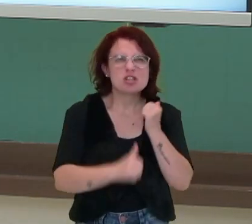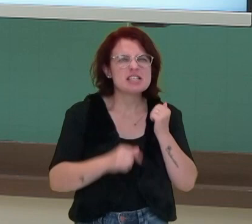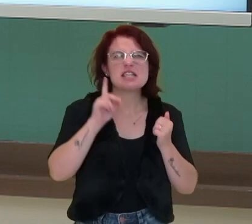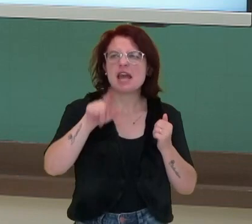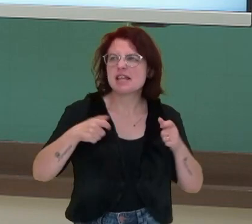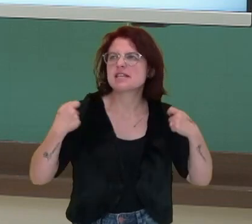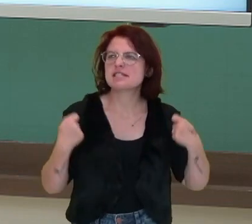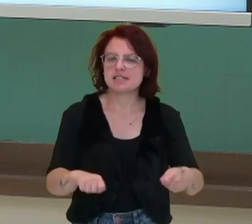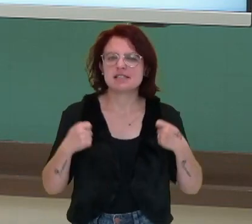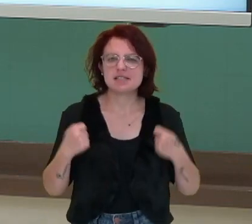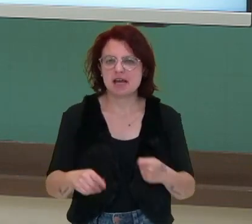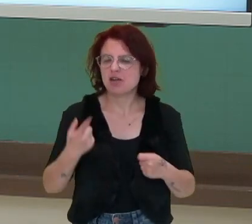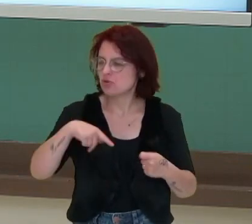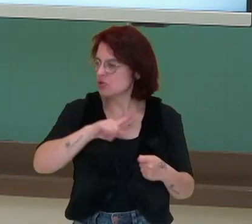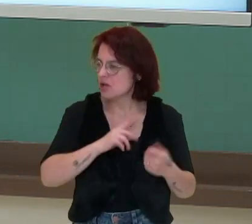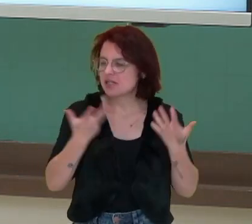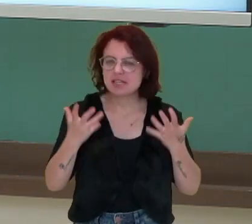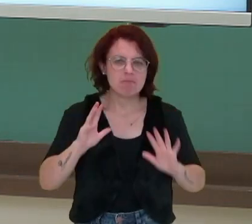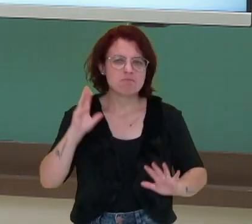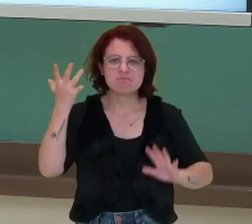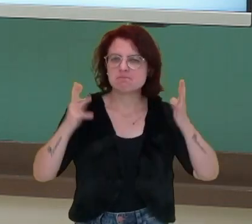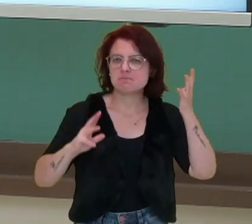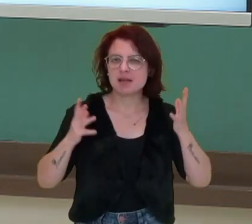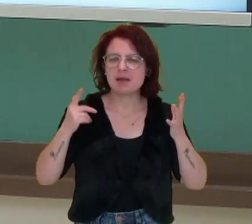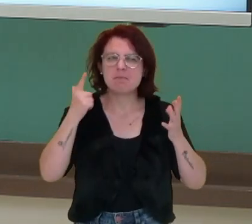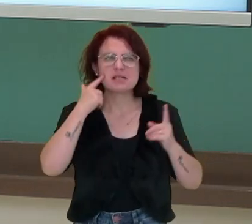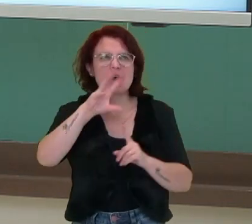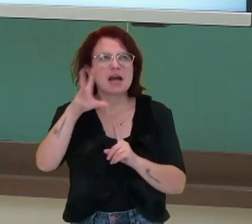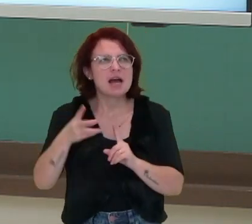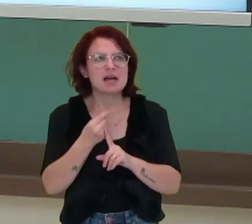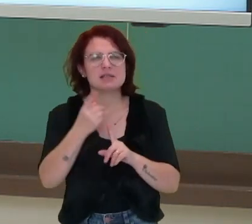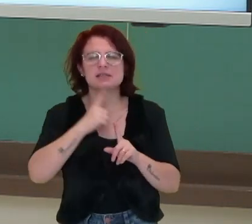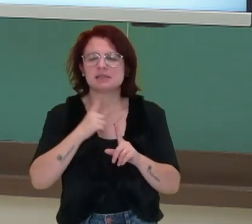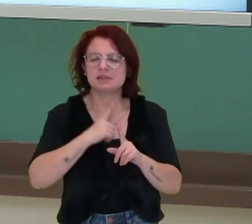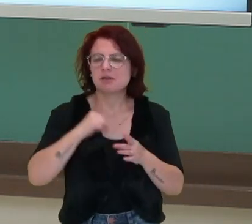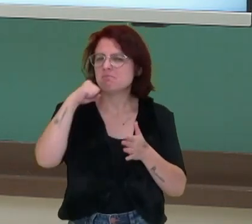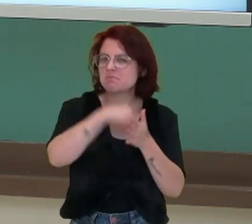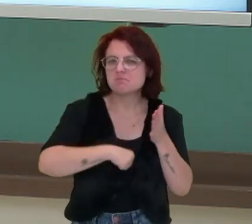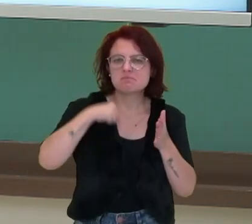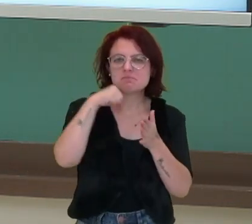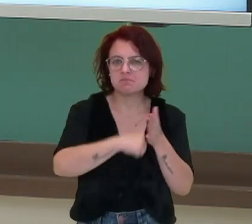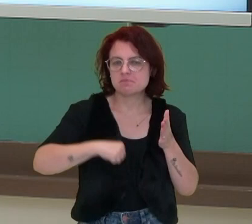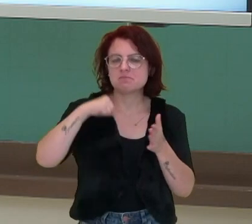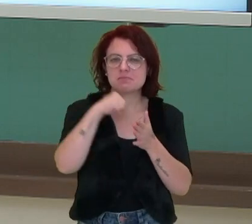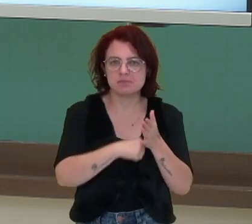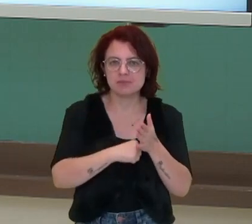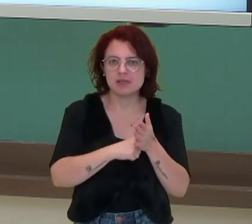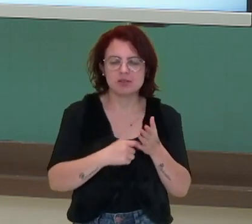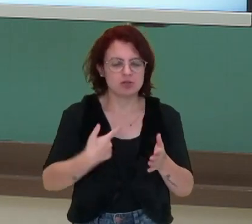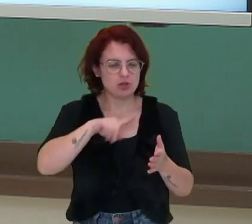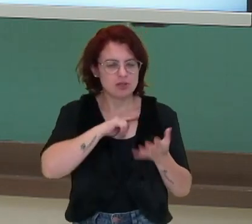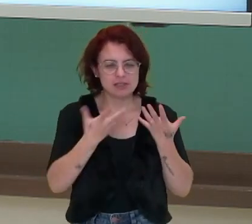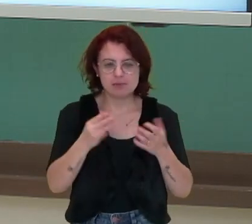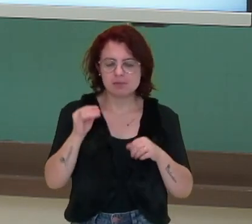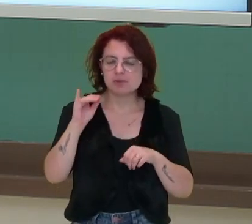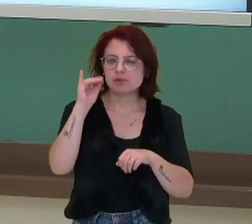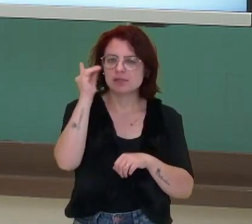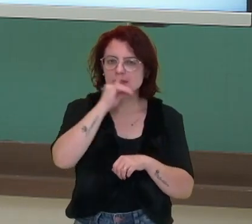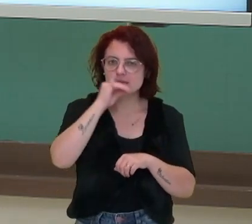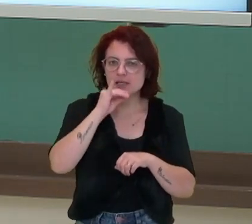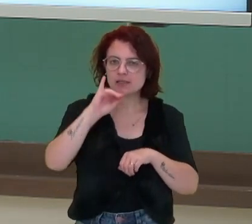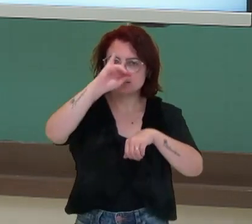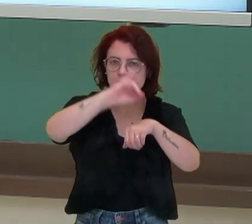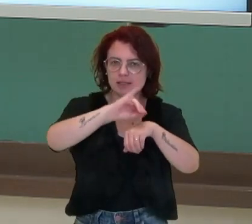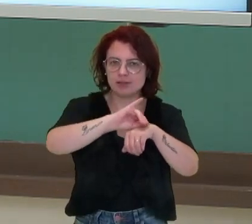necessário. Agitação, violência, e usar a arte como arma, como propaganda disso. Então eles começam a colocar a Itália como centro. Eles vão apoiar um doido. Ou